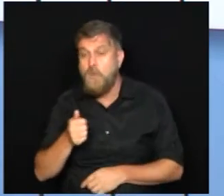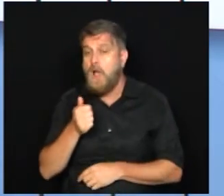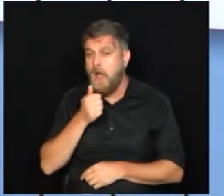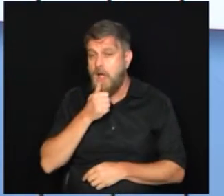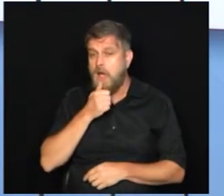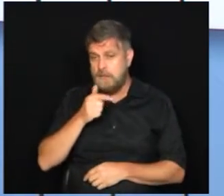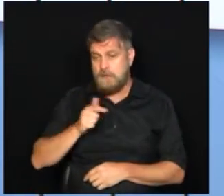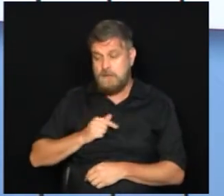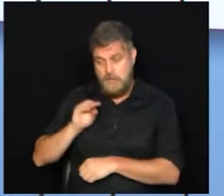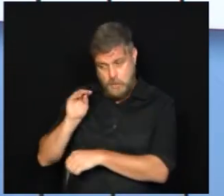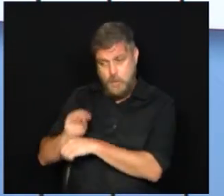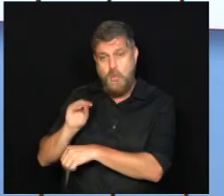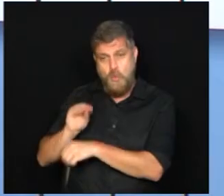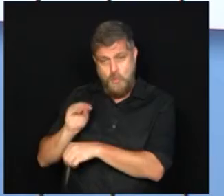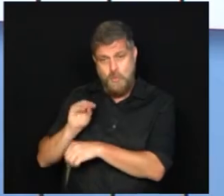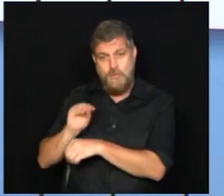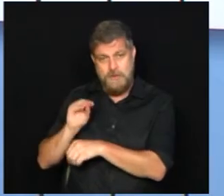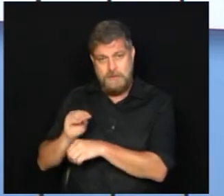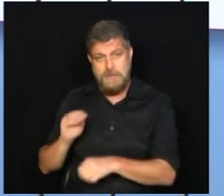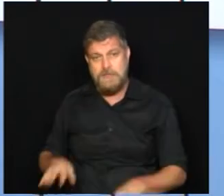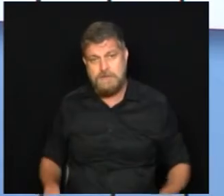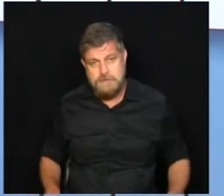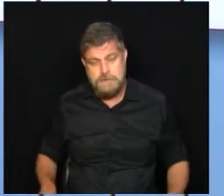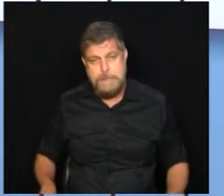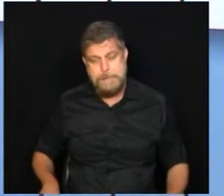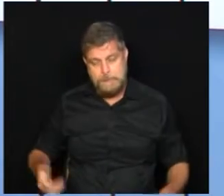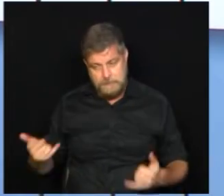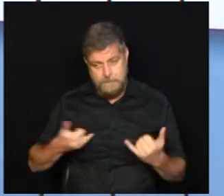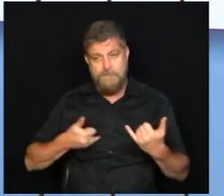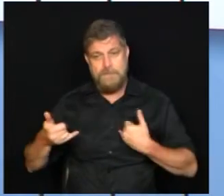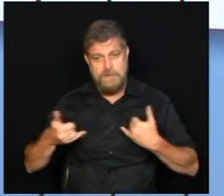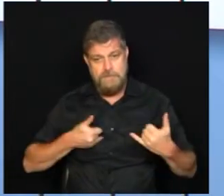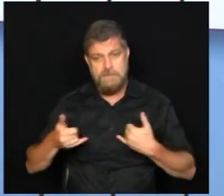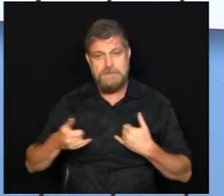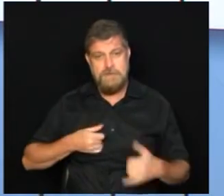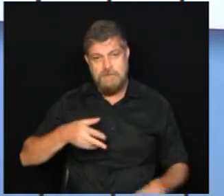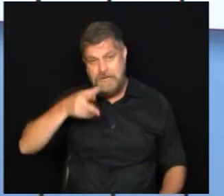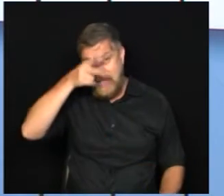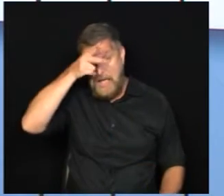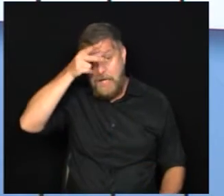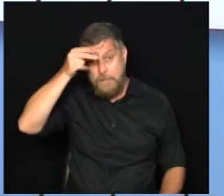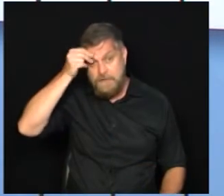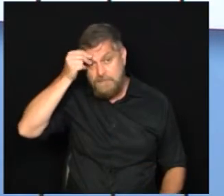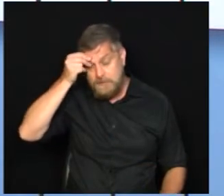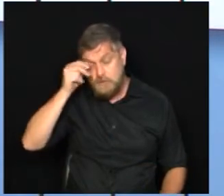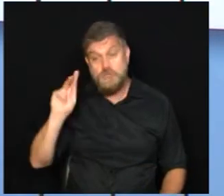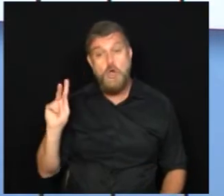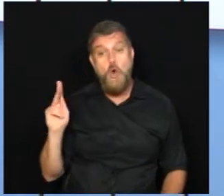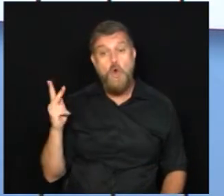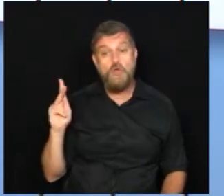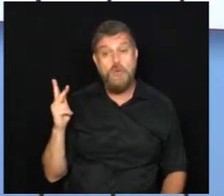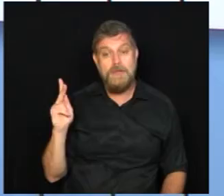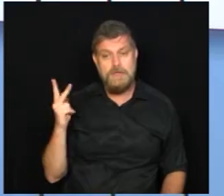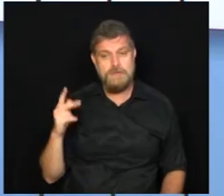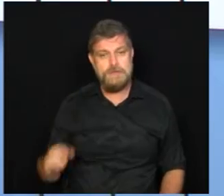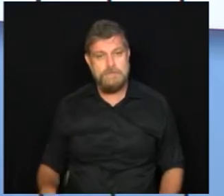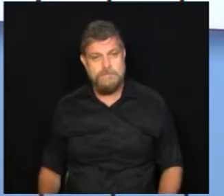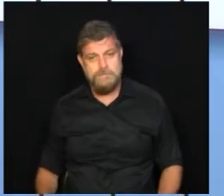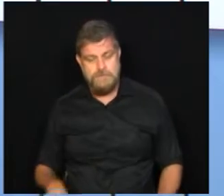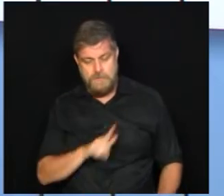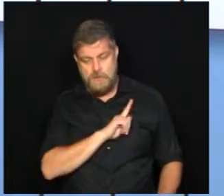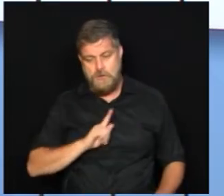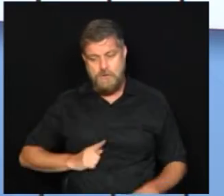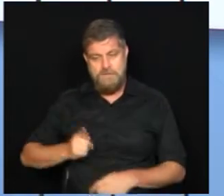ainda a necessidade de cuidados intensivos são as informações da Prefeitura Municipal de Hortolândia e o governo